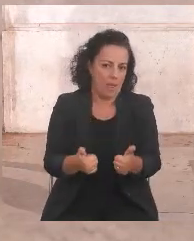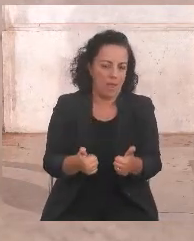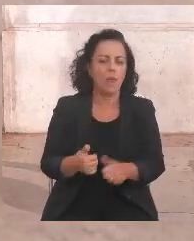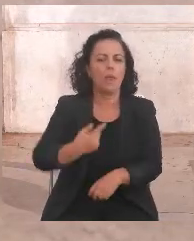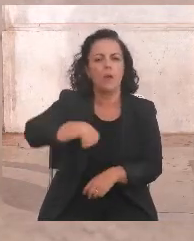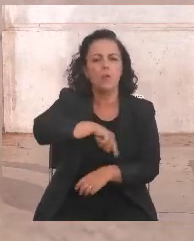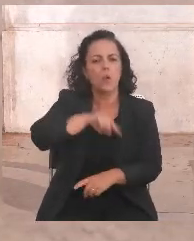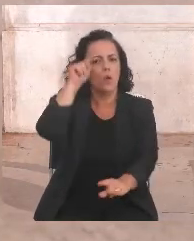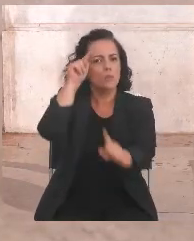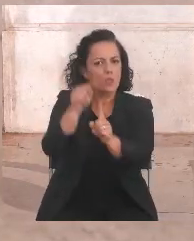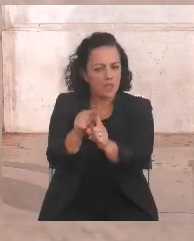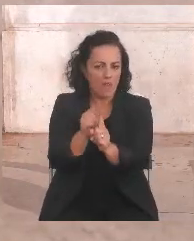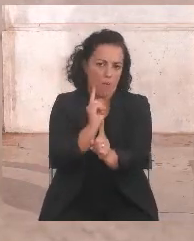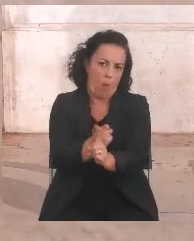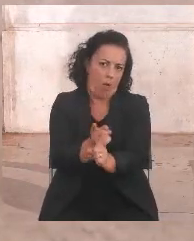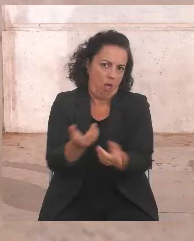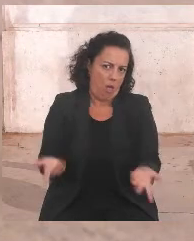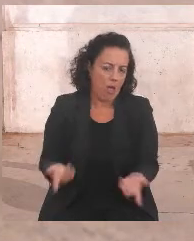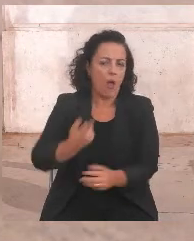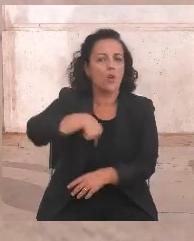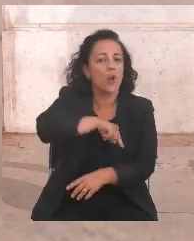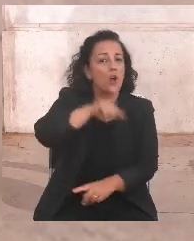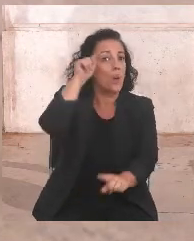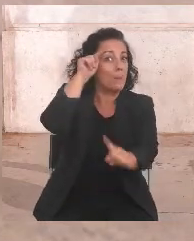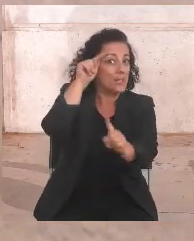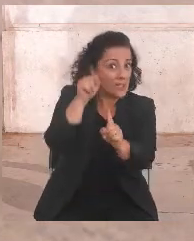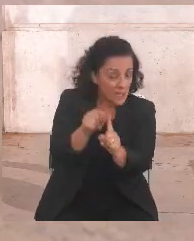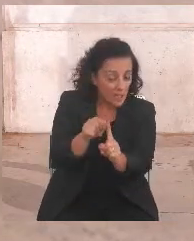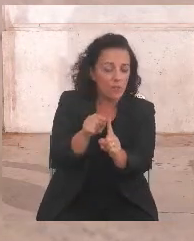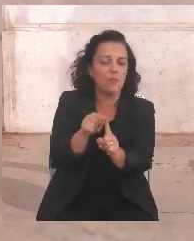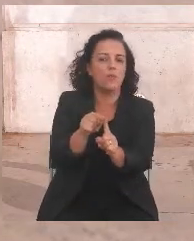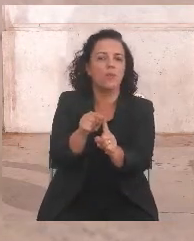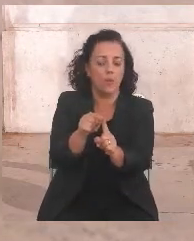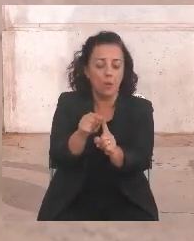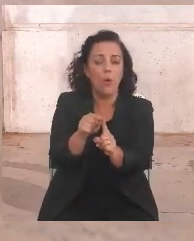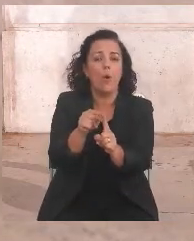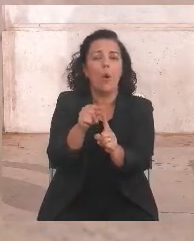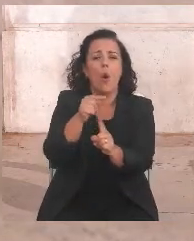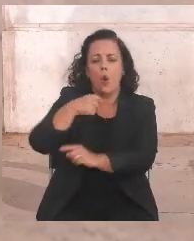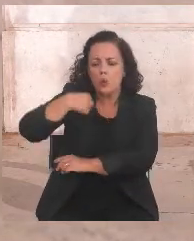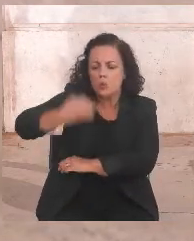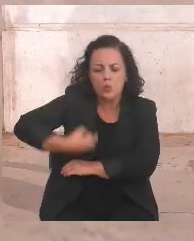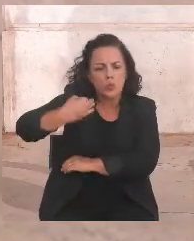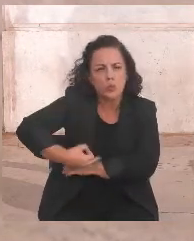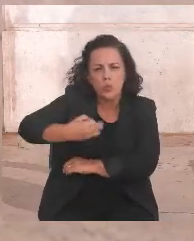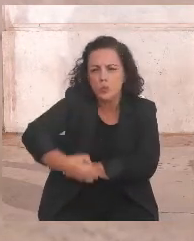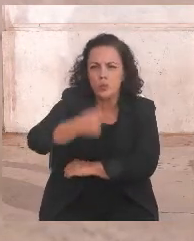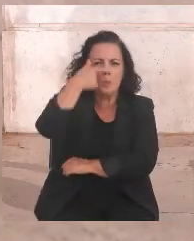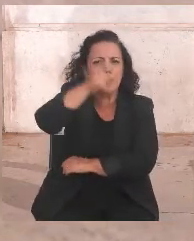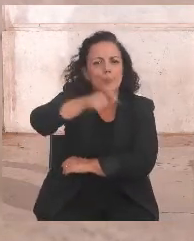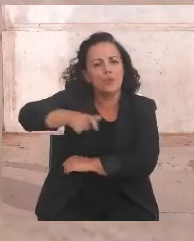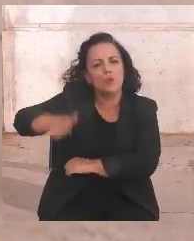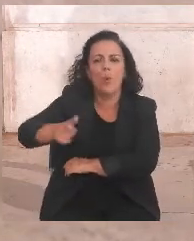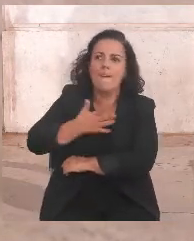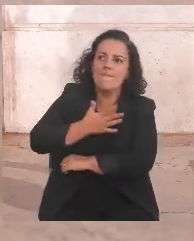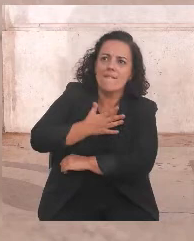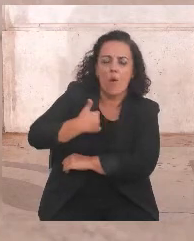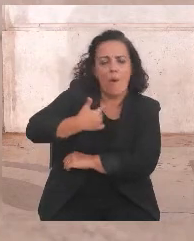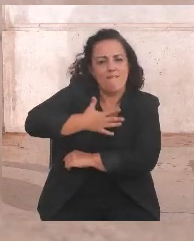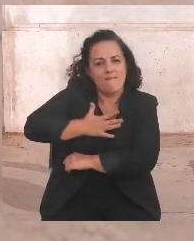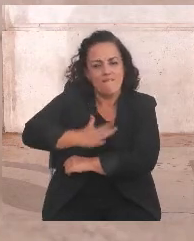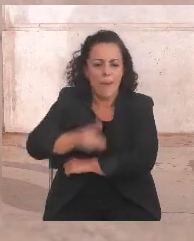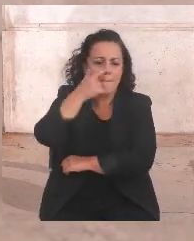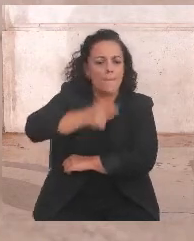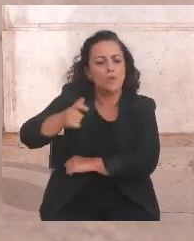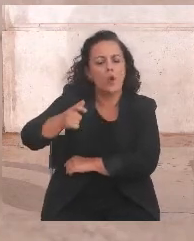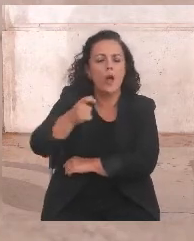nosso objetivo é esse. O nosso objetivo é que cada vez, cada dia, mais pessoas naturalmente